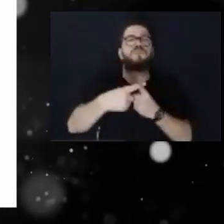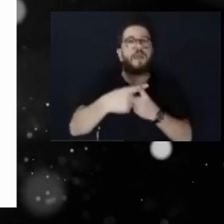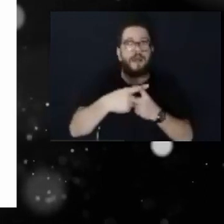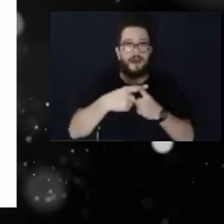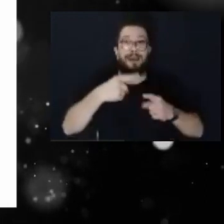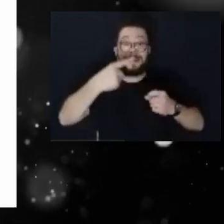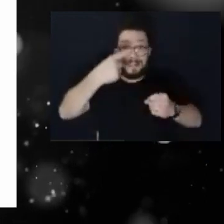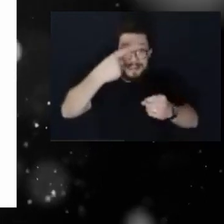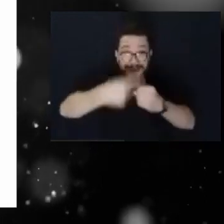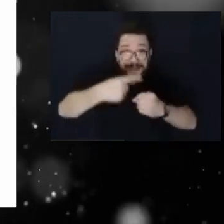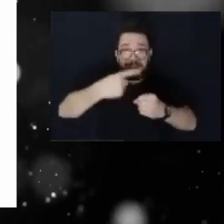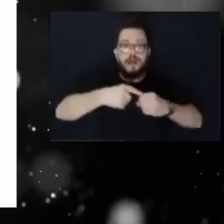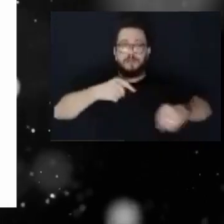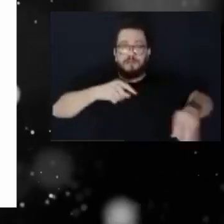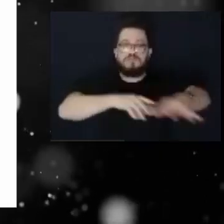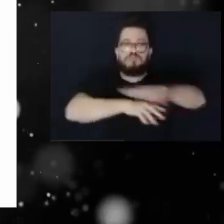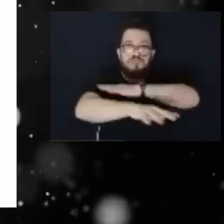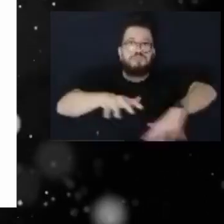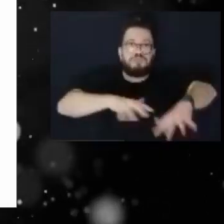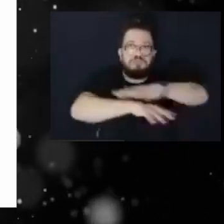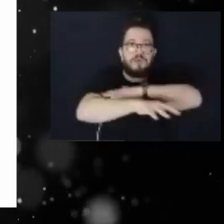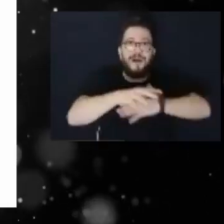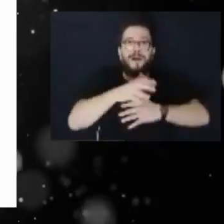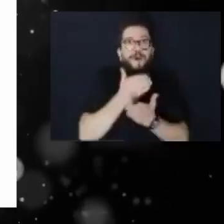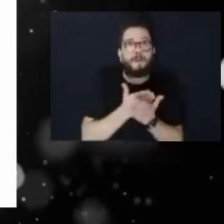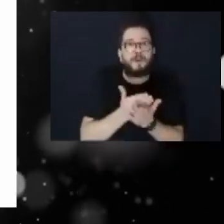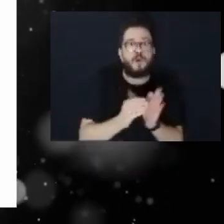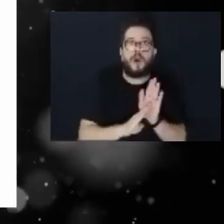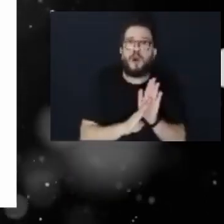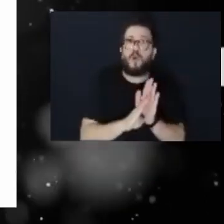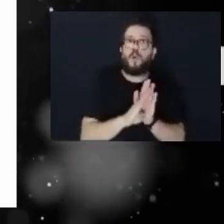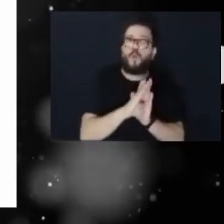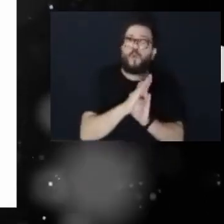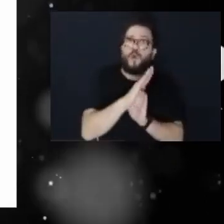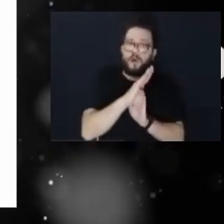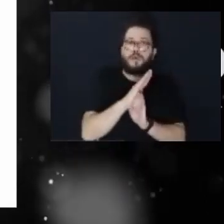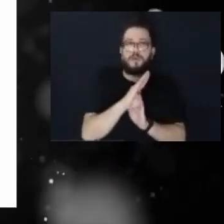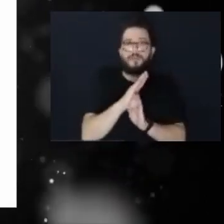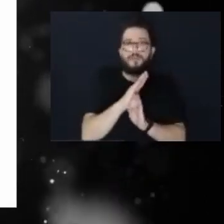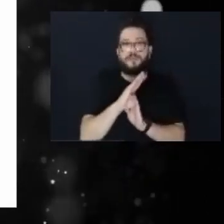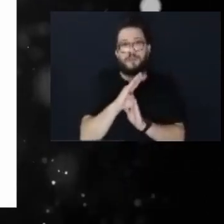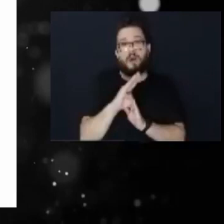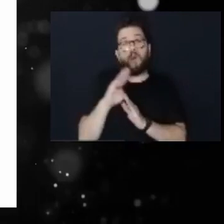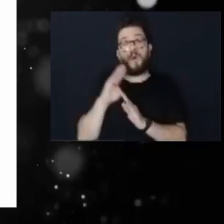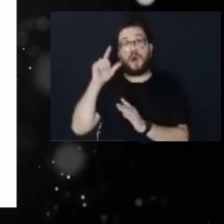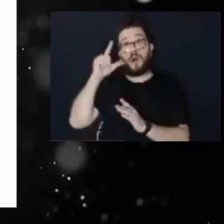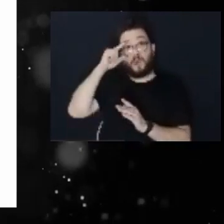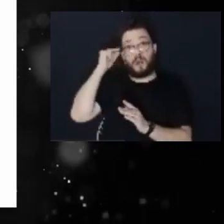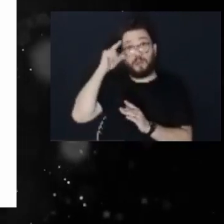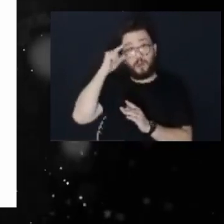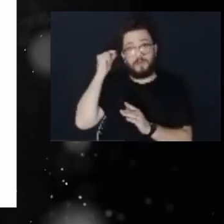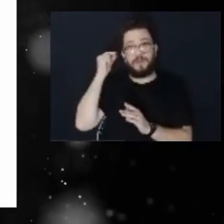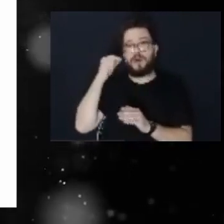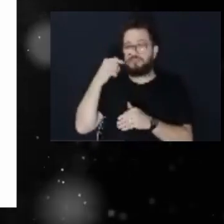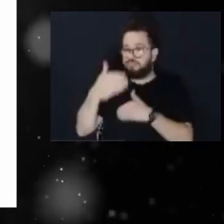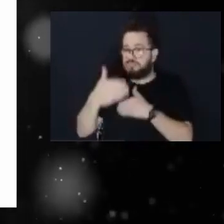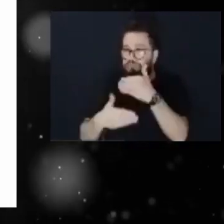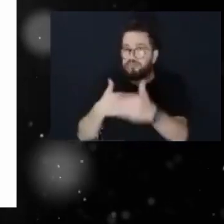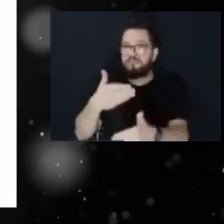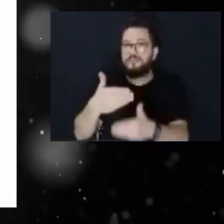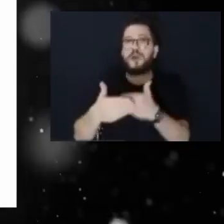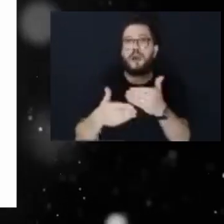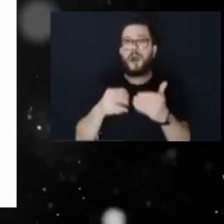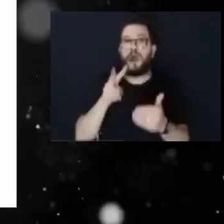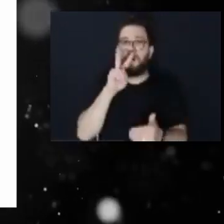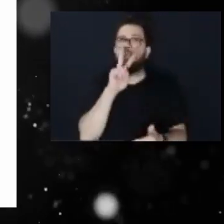a cidade já tenha passado pelo pico, ainda e deve apresentar queda nos próximos,